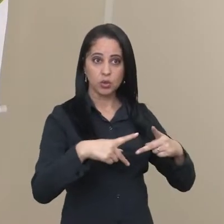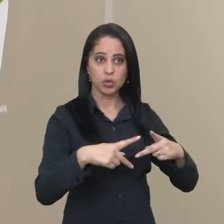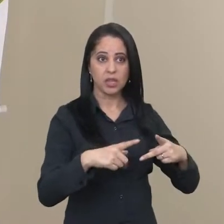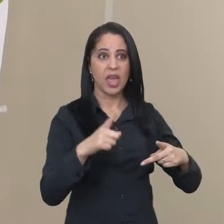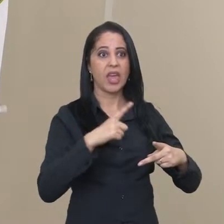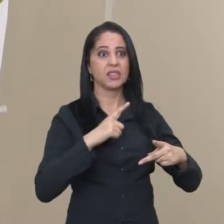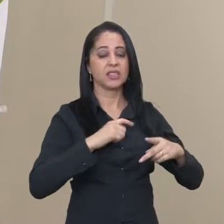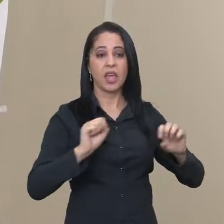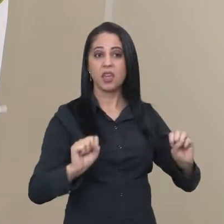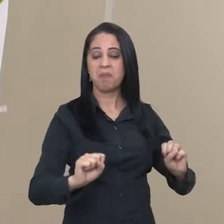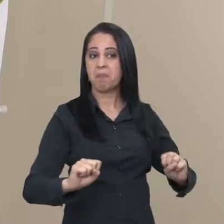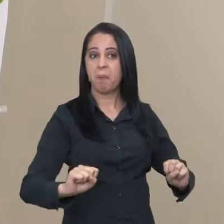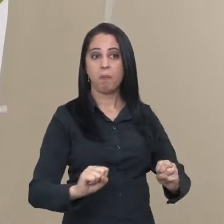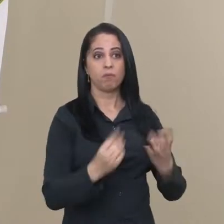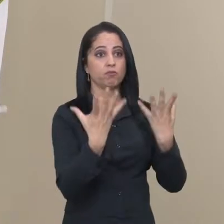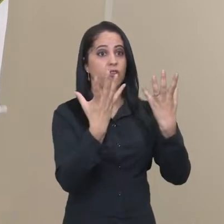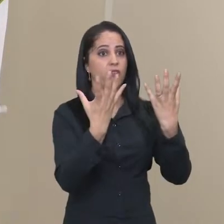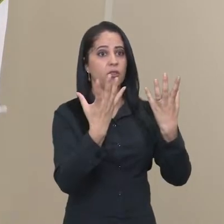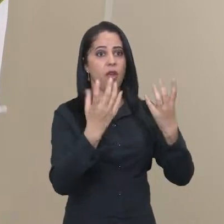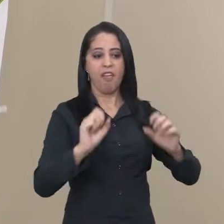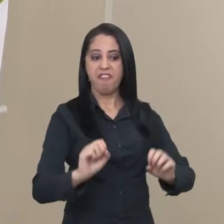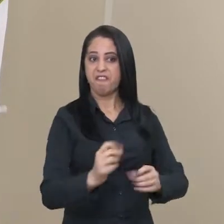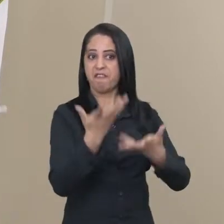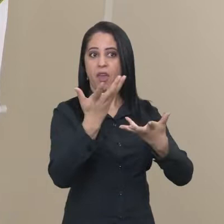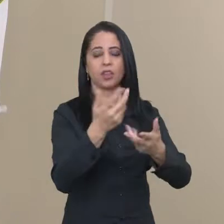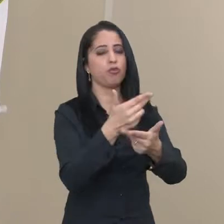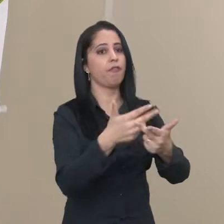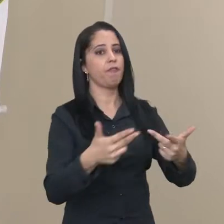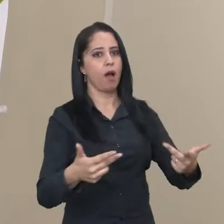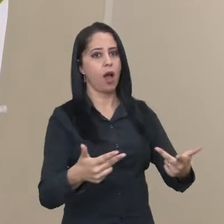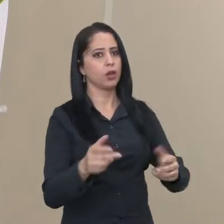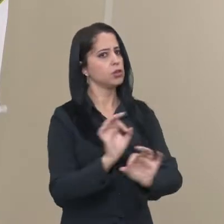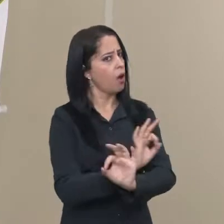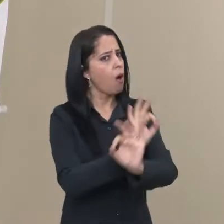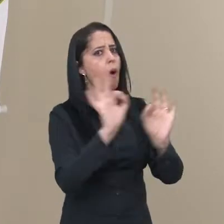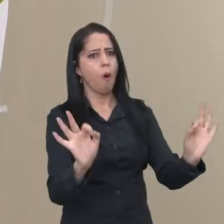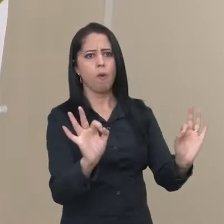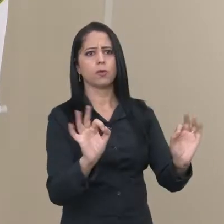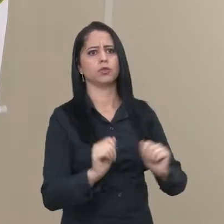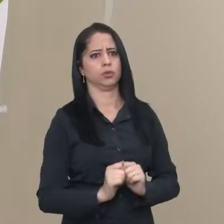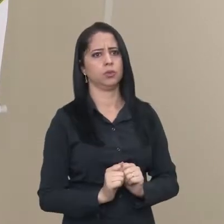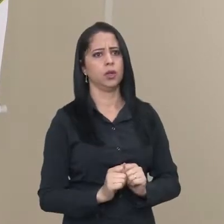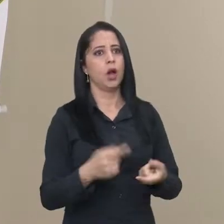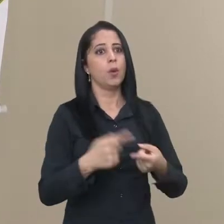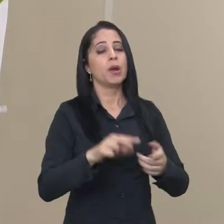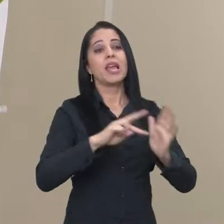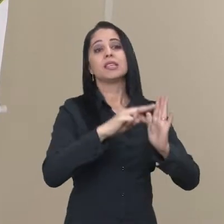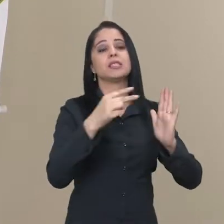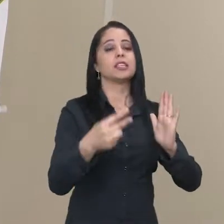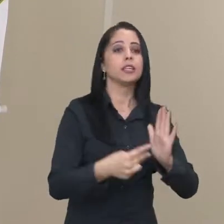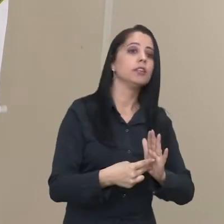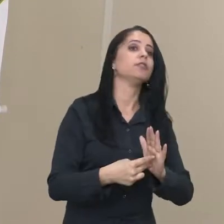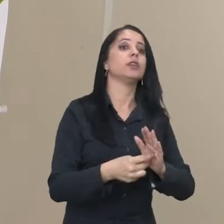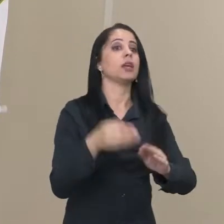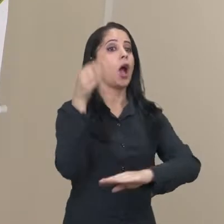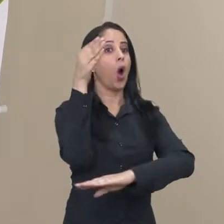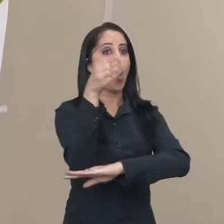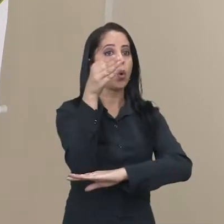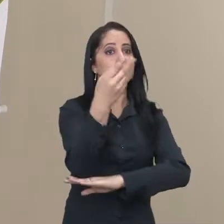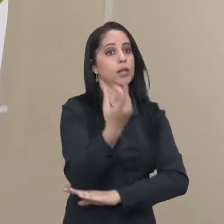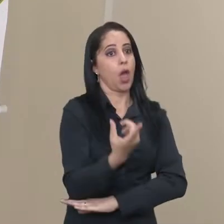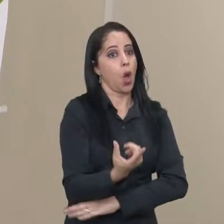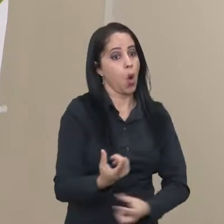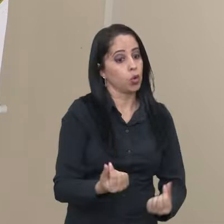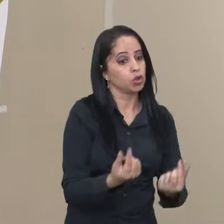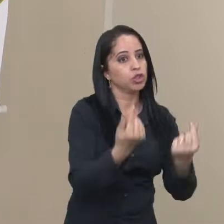agenda bem intensa de grandes eventos. Isso é muito positivo para o turismo. Isso significa que vai gerar renda para a